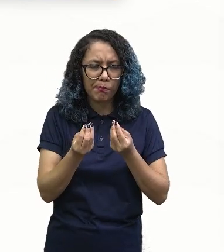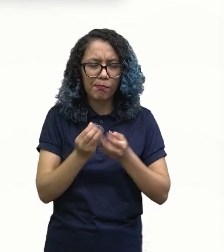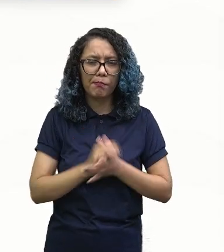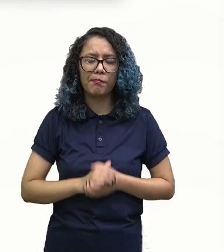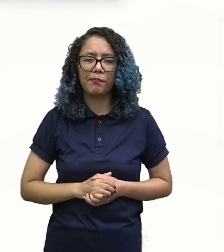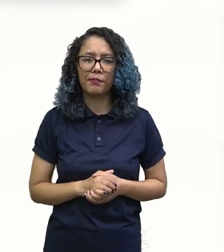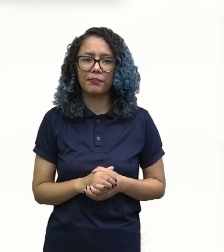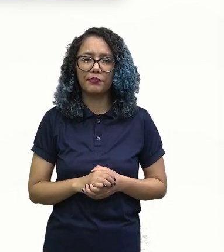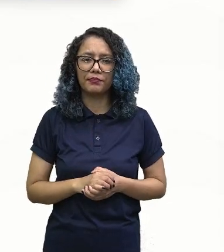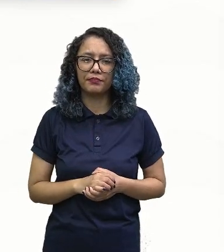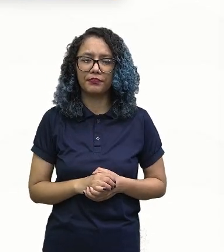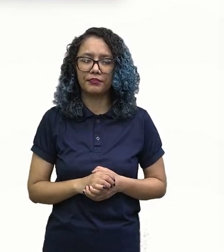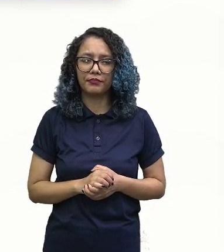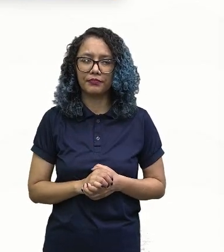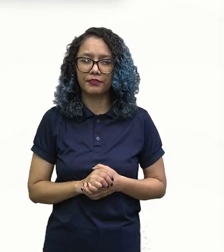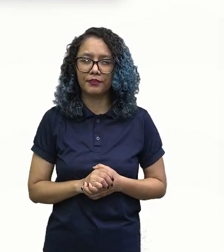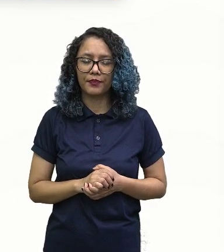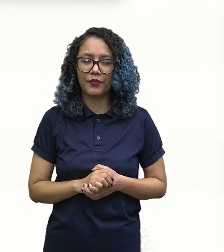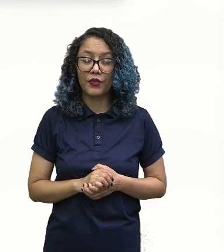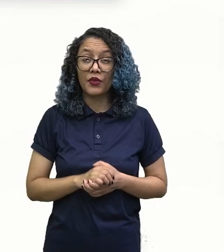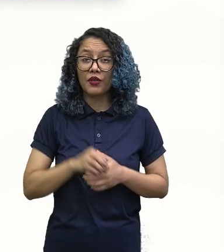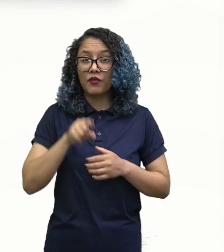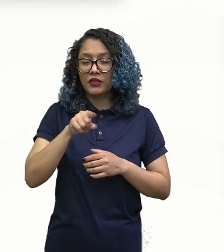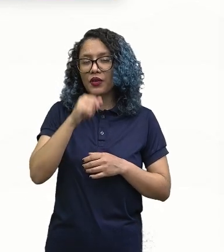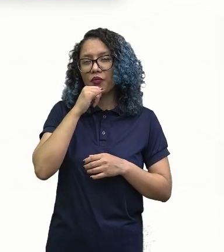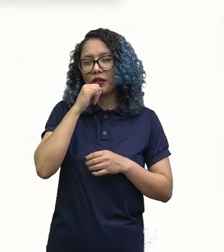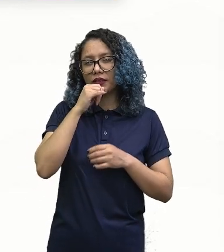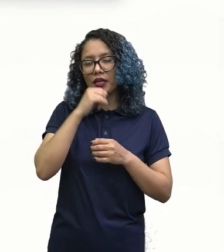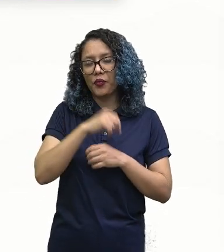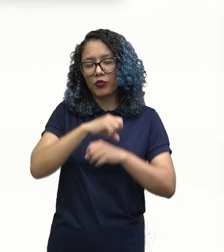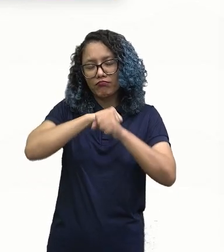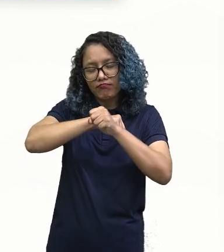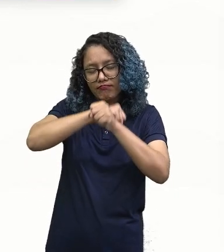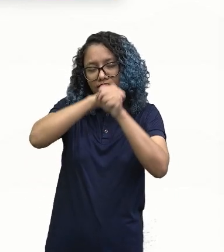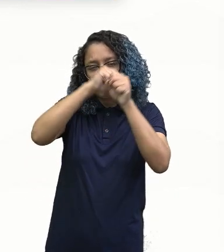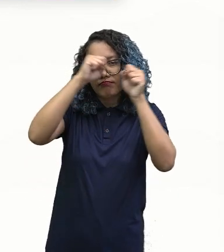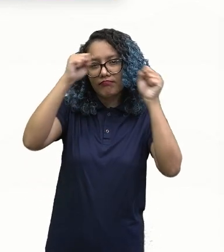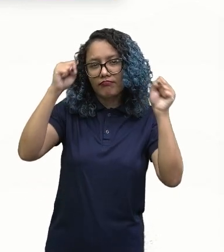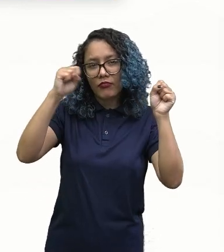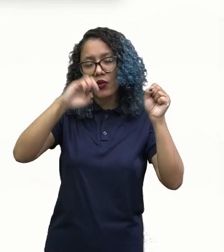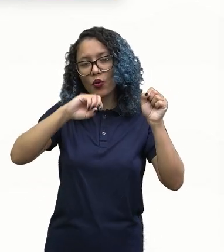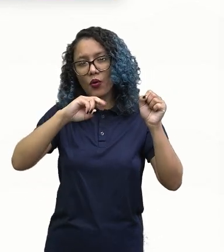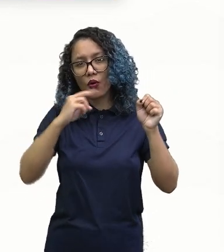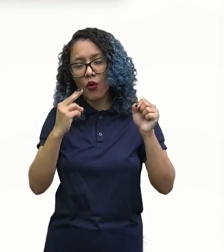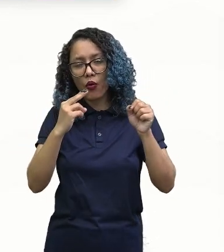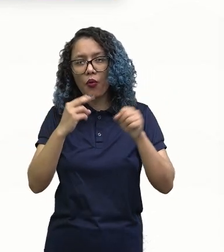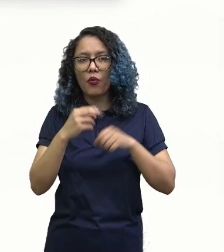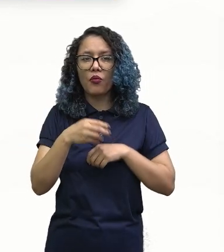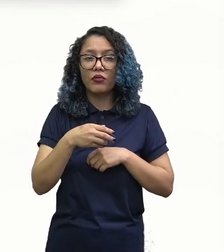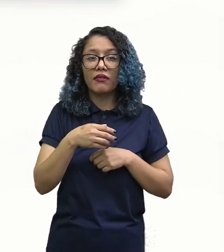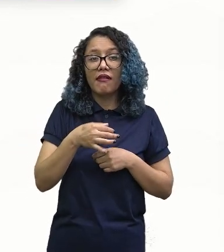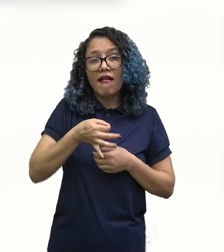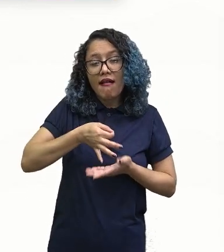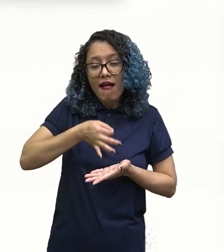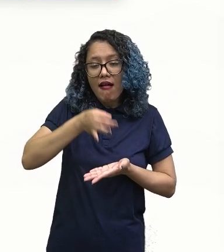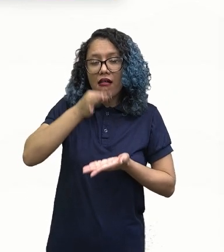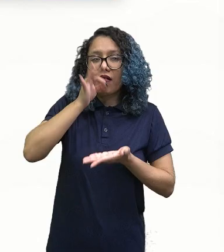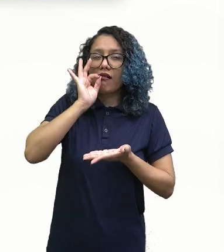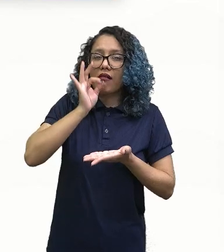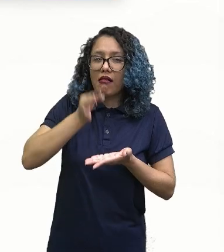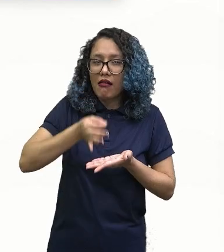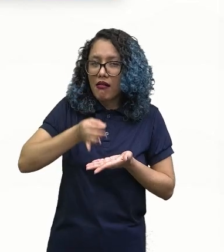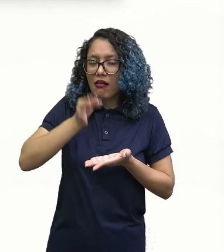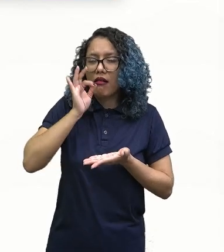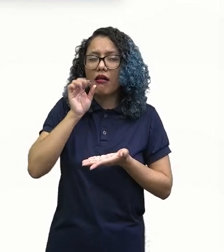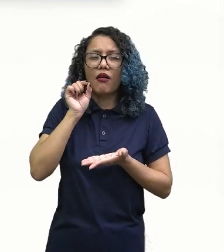Até mesmo você, quando se acorda, quando vai tomar um café, você